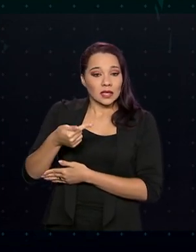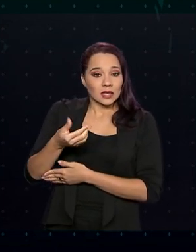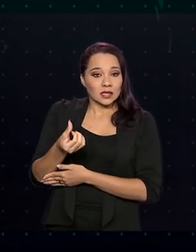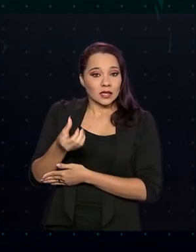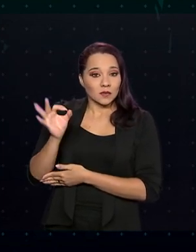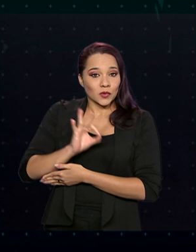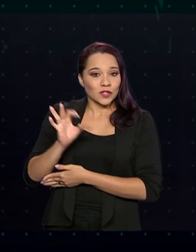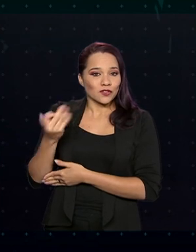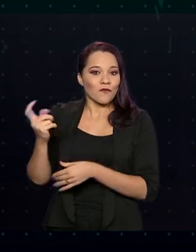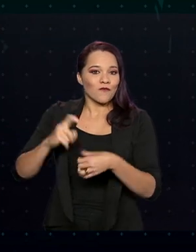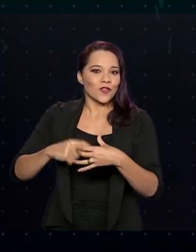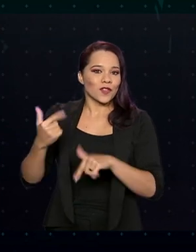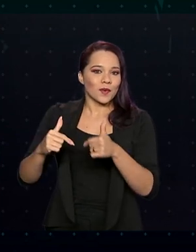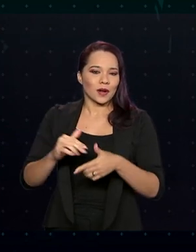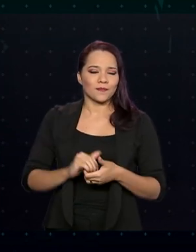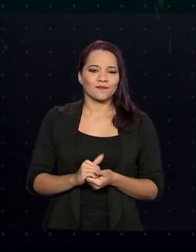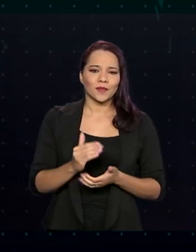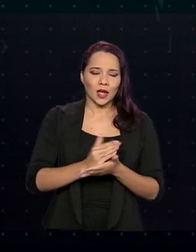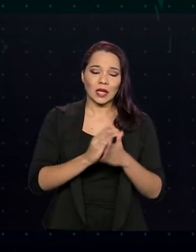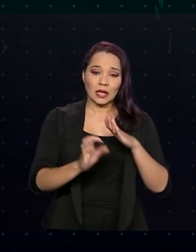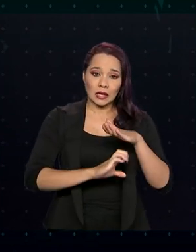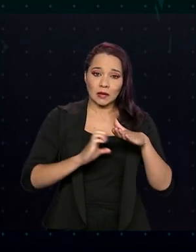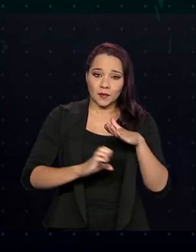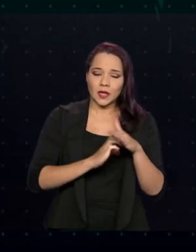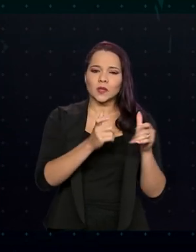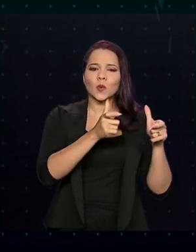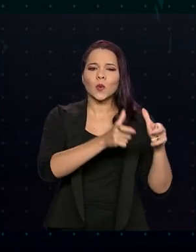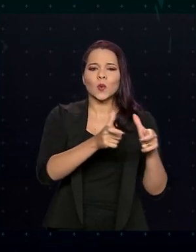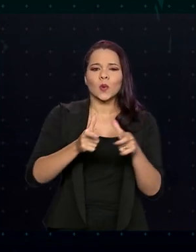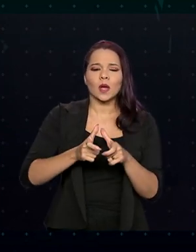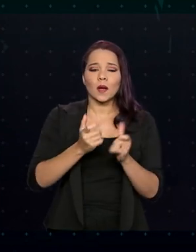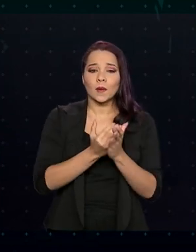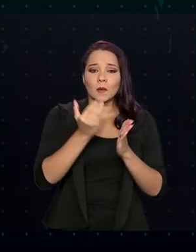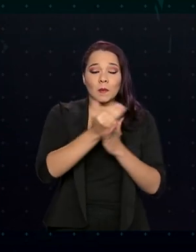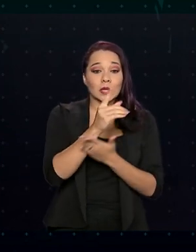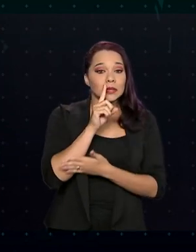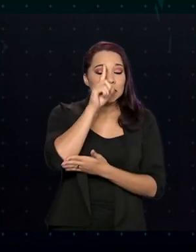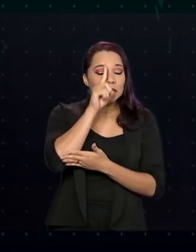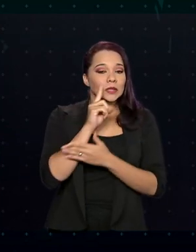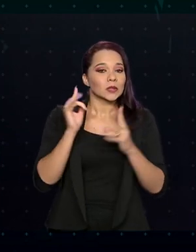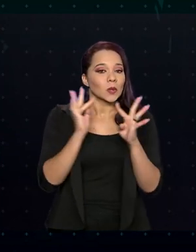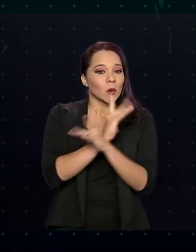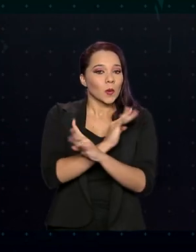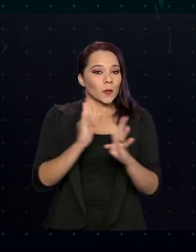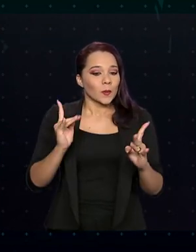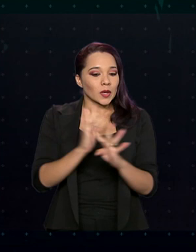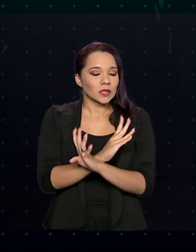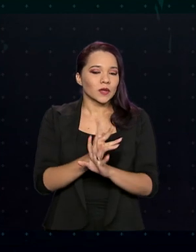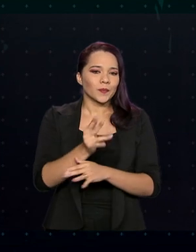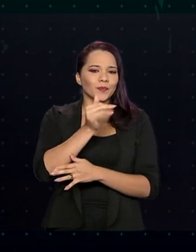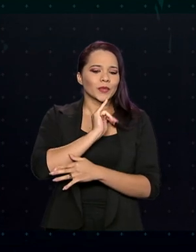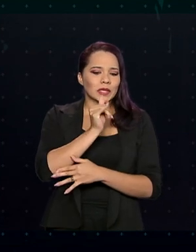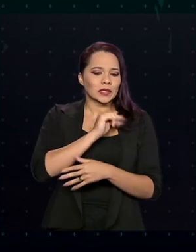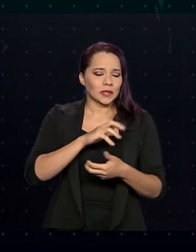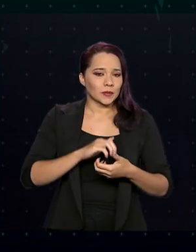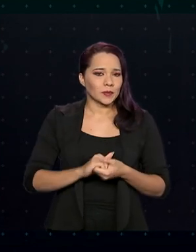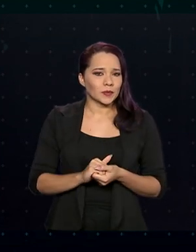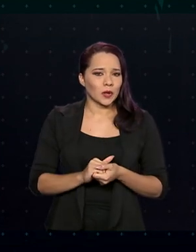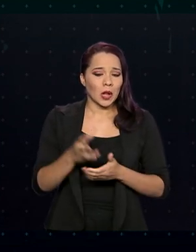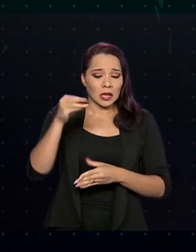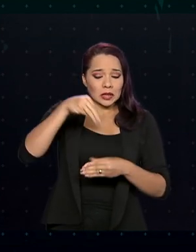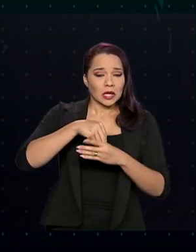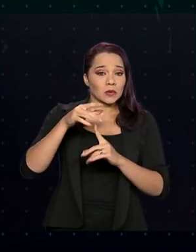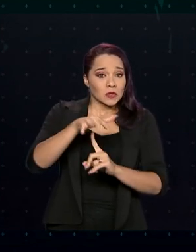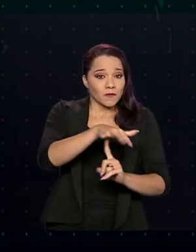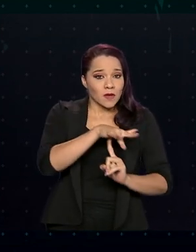funcionar. Empresas situadas em locais com maior risco de aglomerações, como por exemplo, dentro de